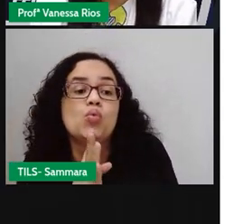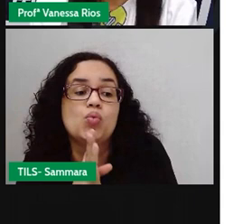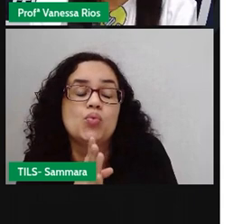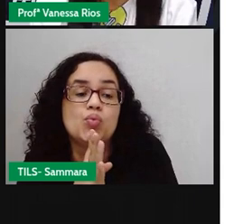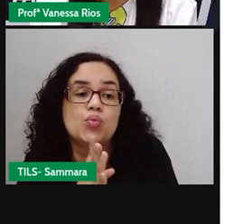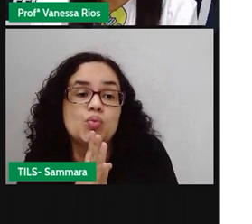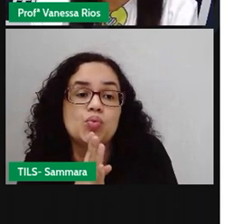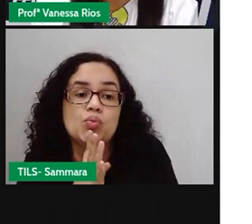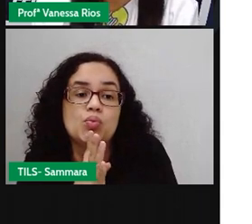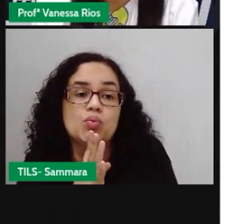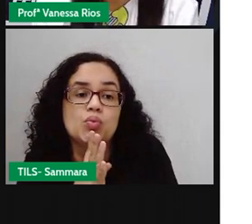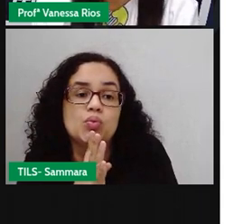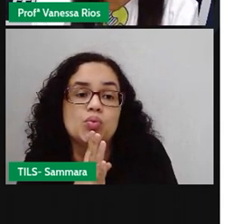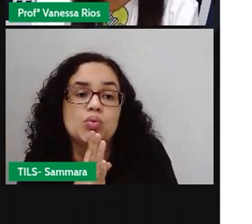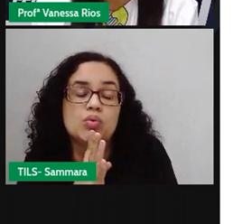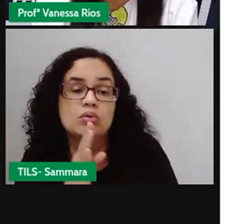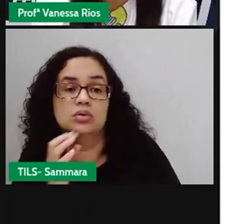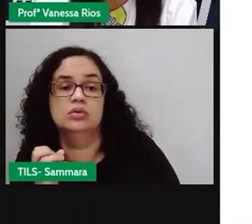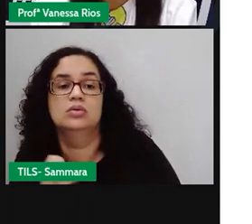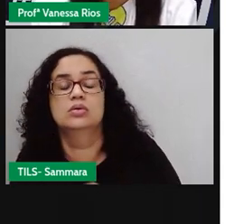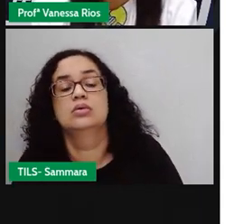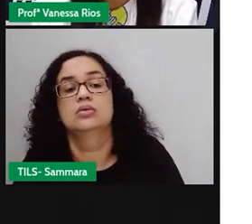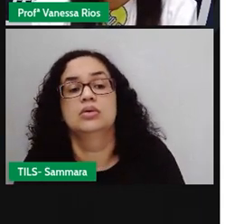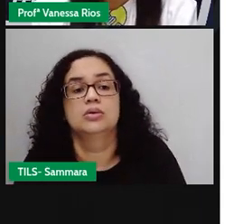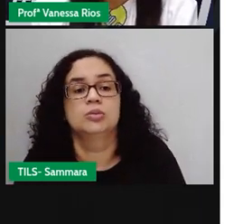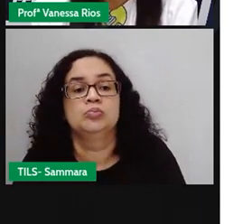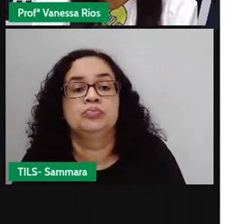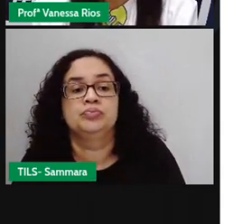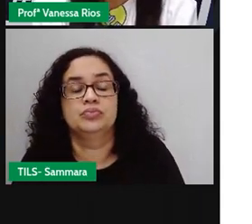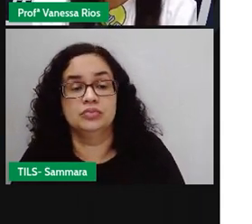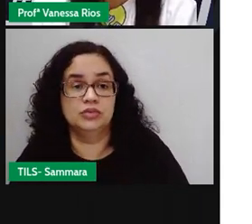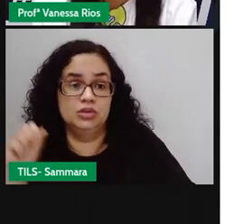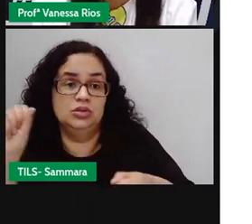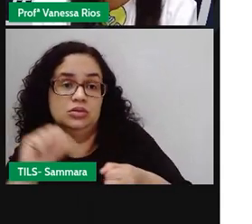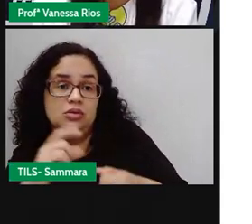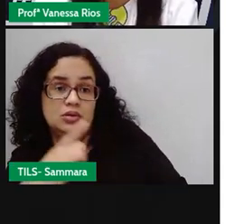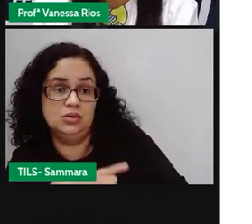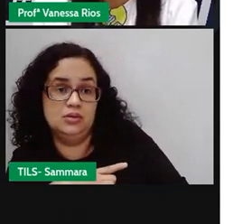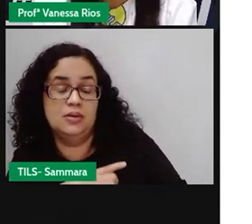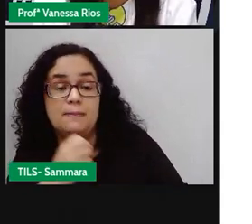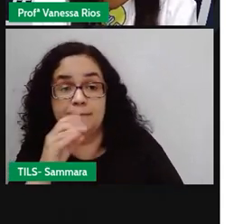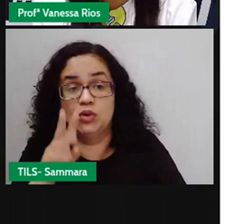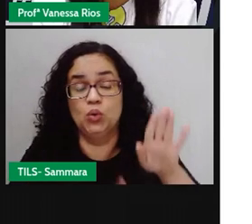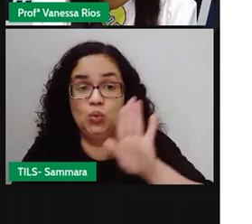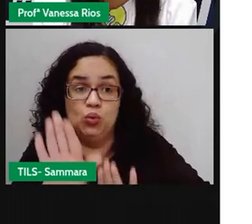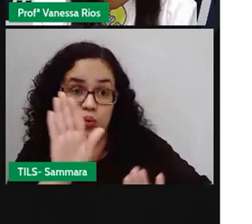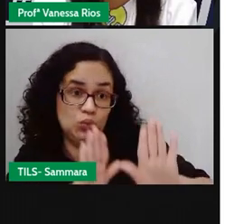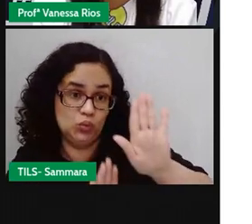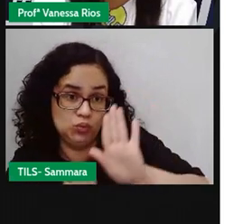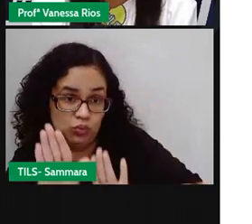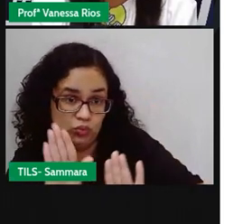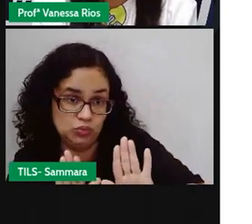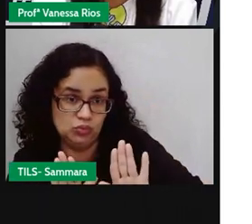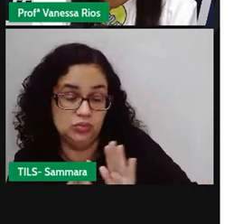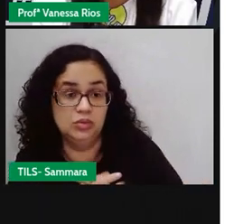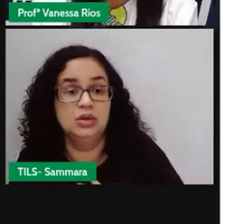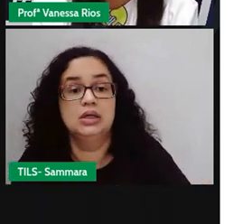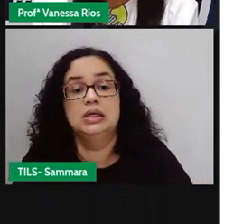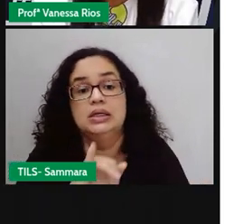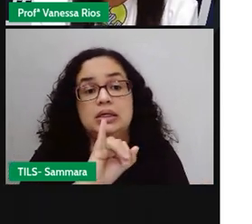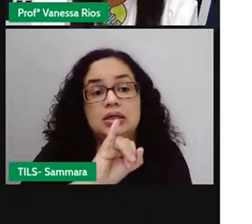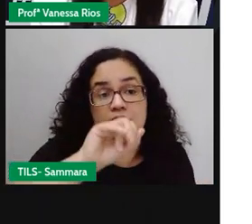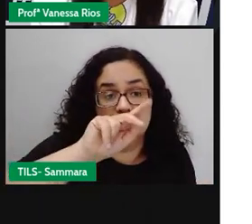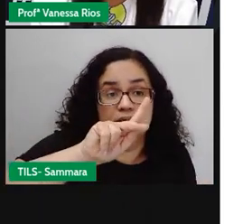reconhecidos como o patrimônio que é, fazendo com que ele seja agora preservado e conservado. O